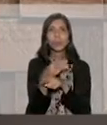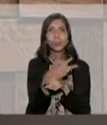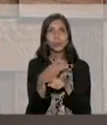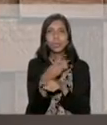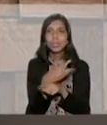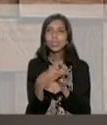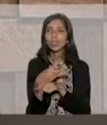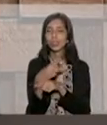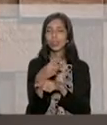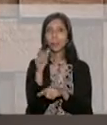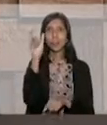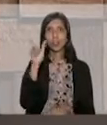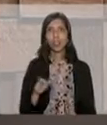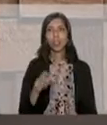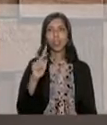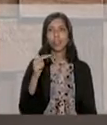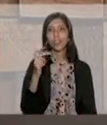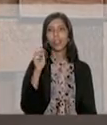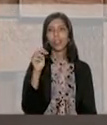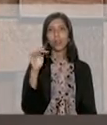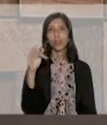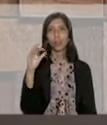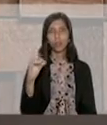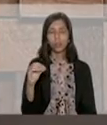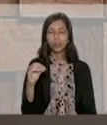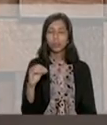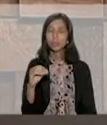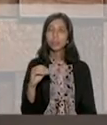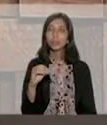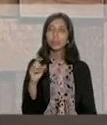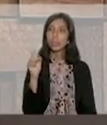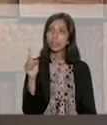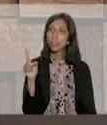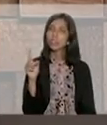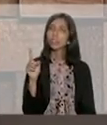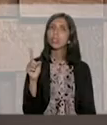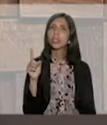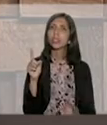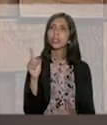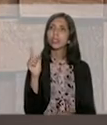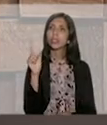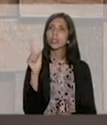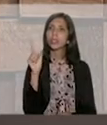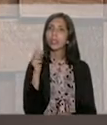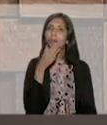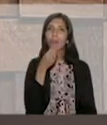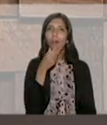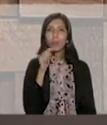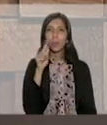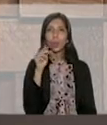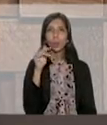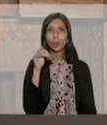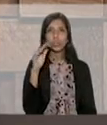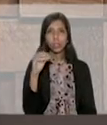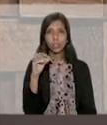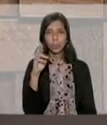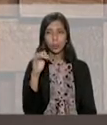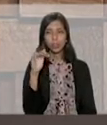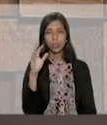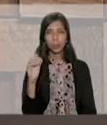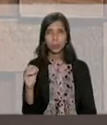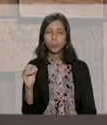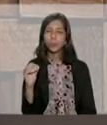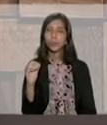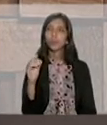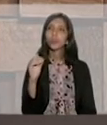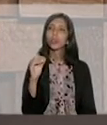o nosso Herculano, que era o nosso Lampião, na verdade. Isso. E aí ele fez... foi o Luciano